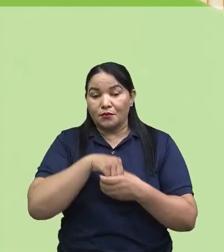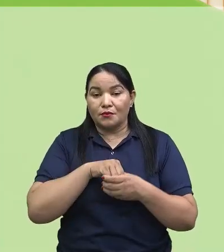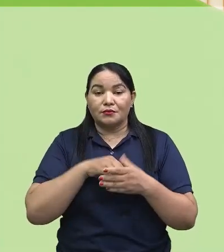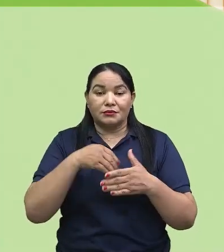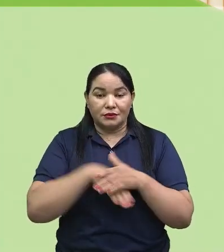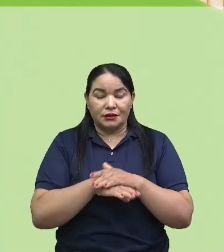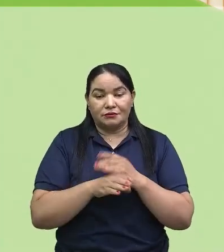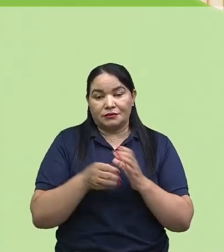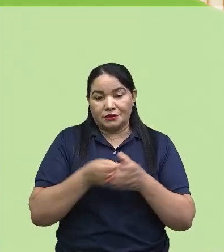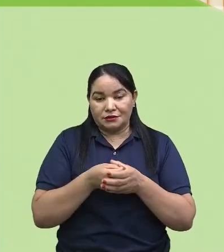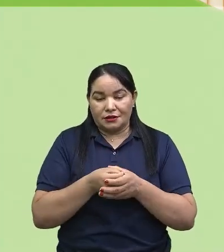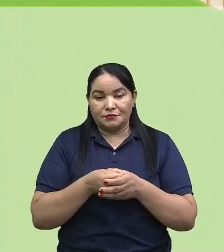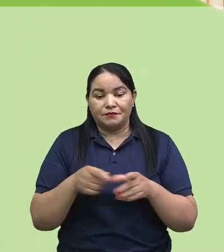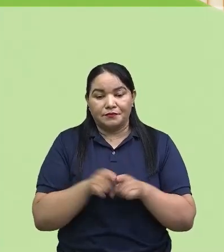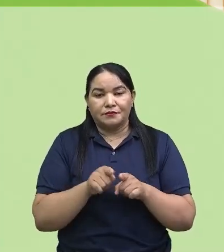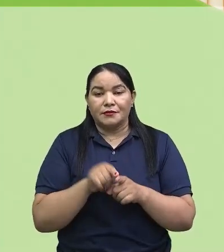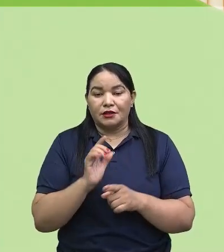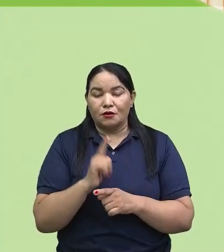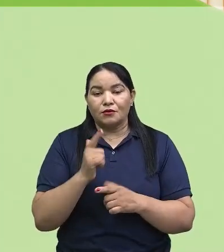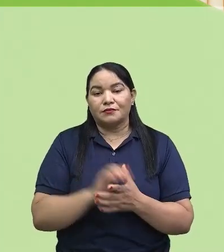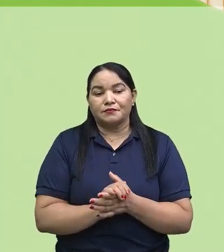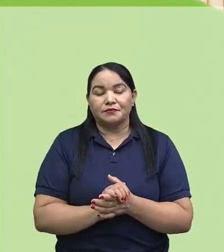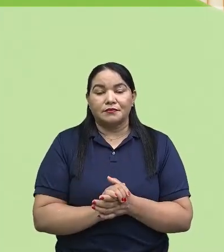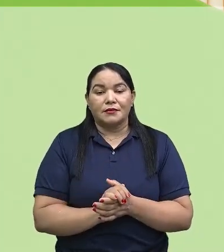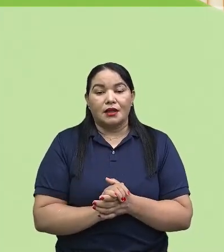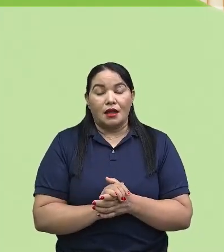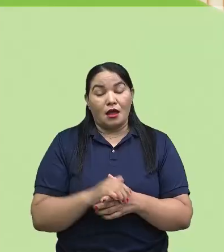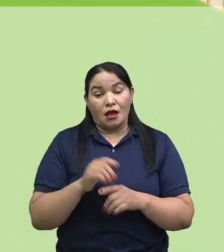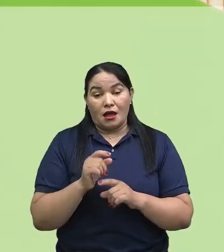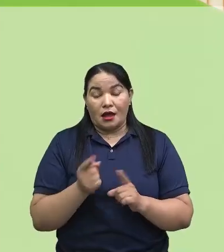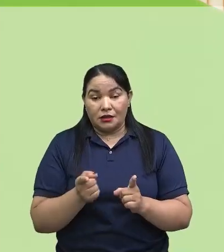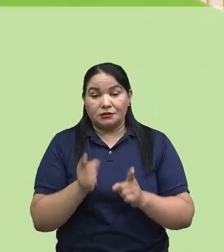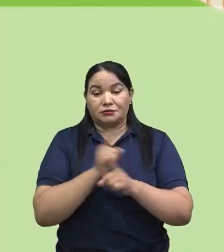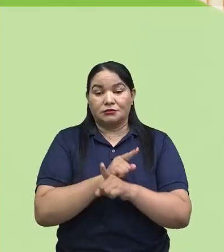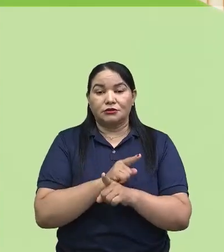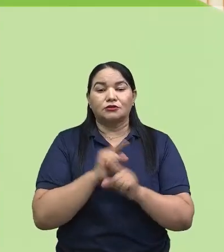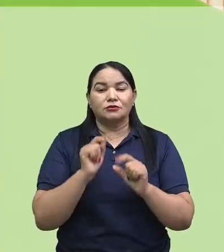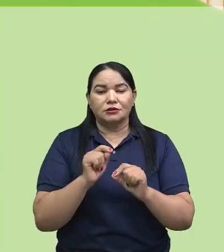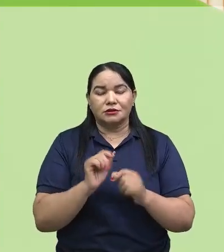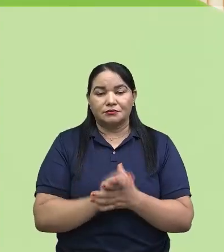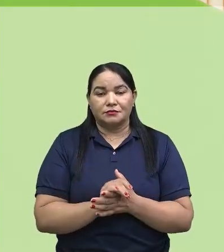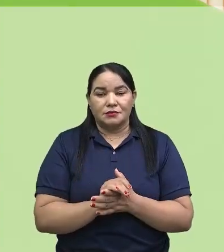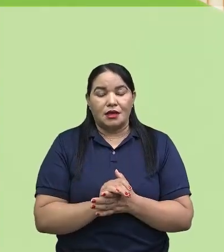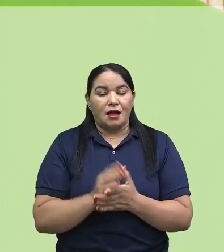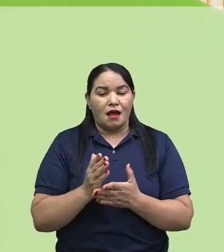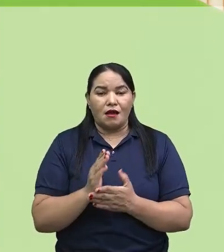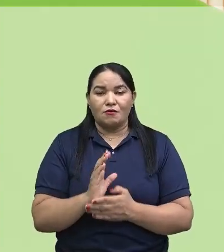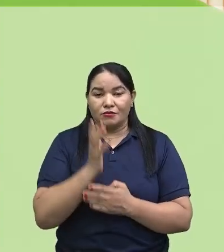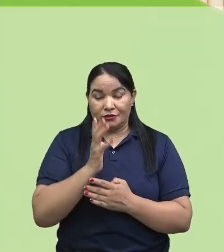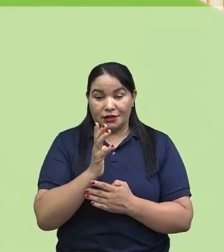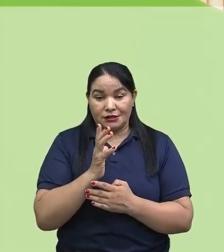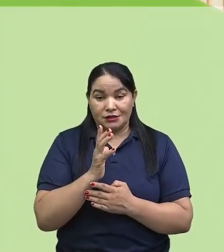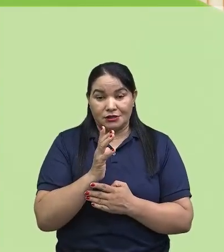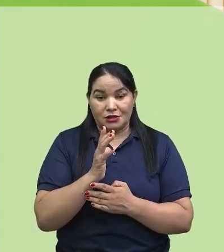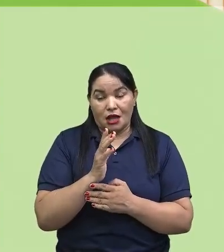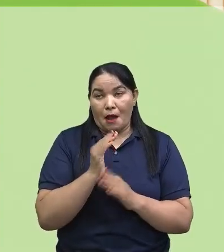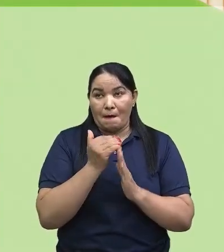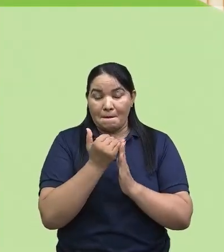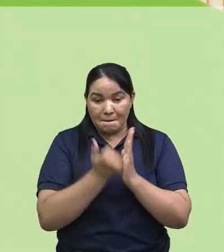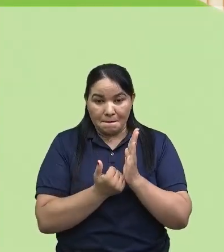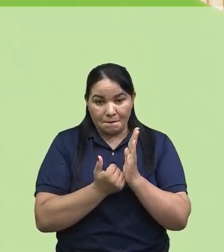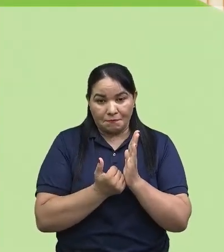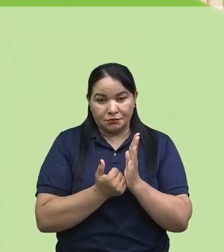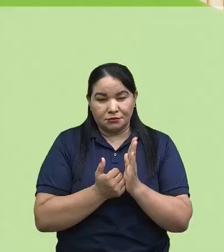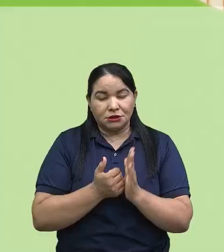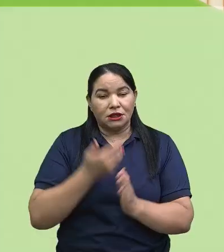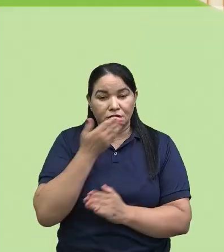que o glucagon ele acontece de maneira oposta. Quando ocorre a baixa da glicose no nosso organismo, como por exemplo, você passou